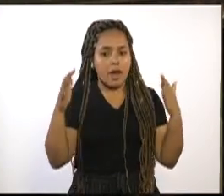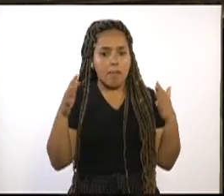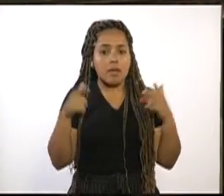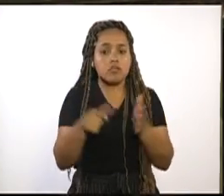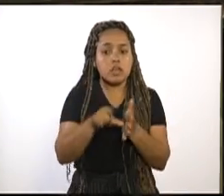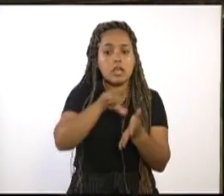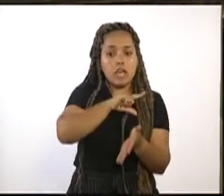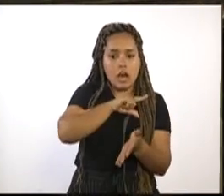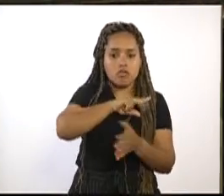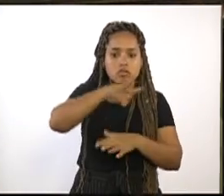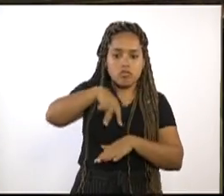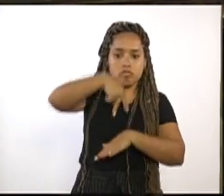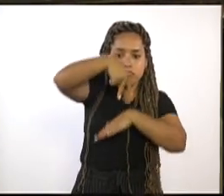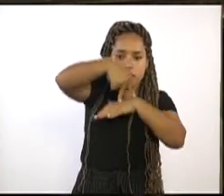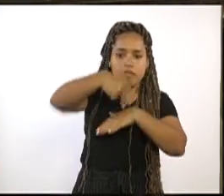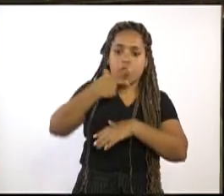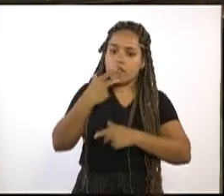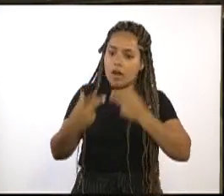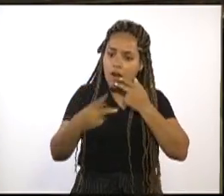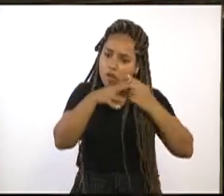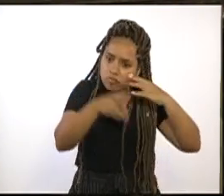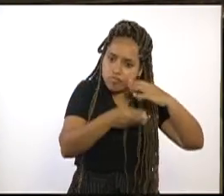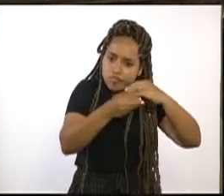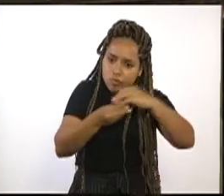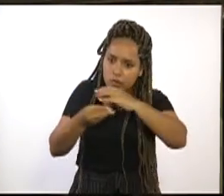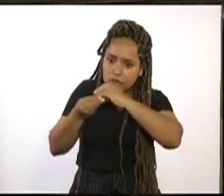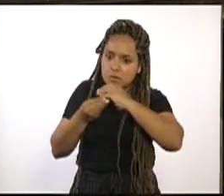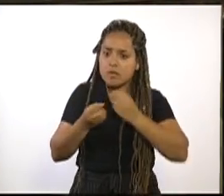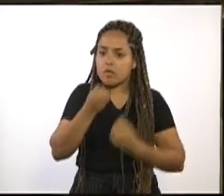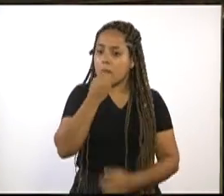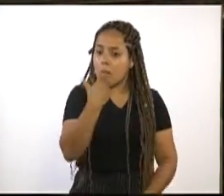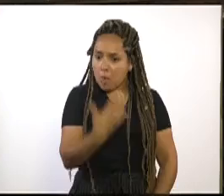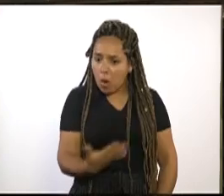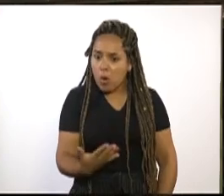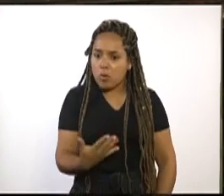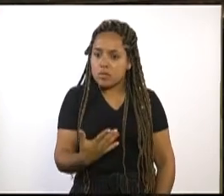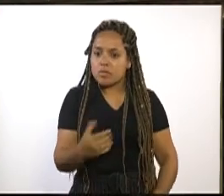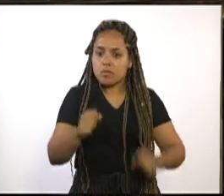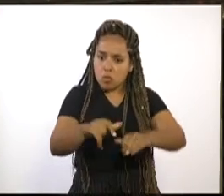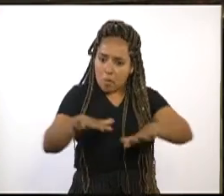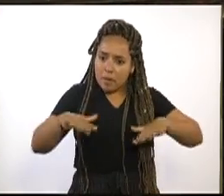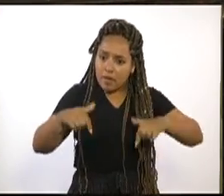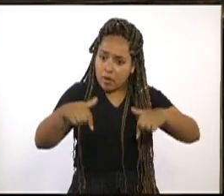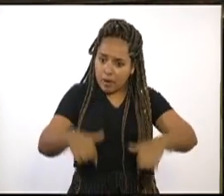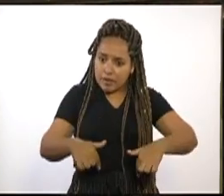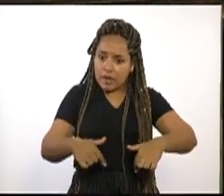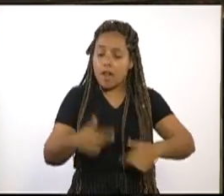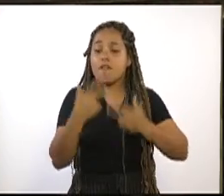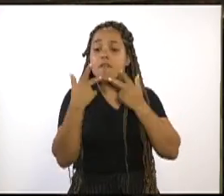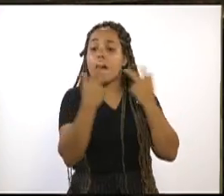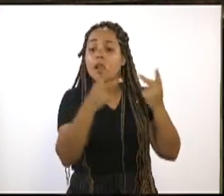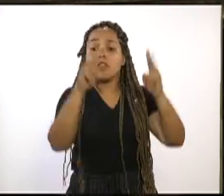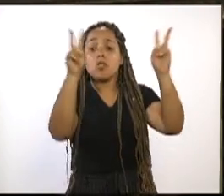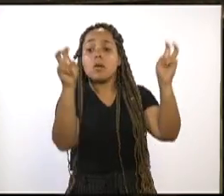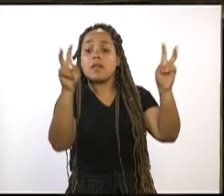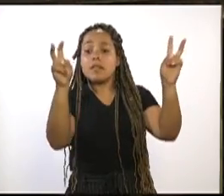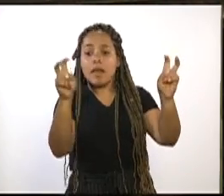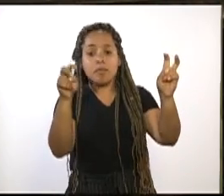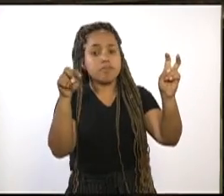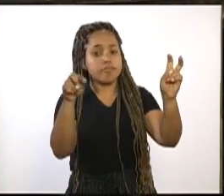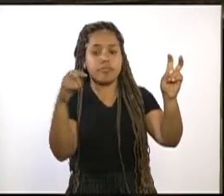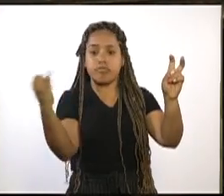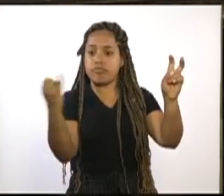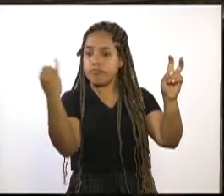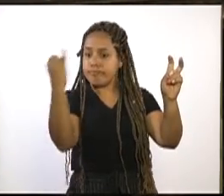na tribuna, que fizeram a sua intervenção no plenário, falando de temas tão candentes